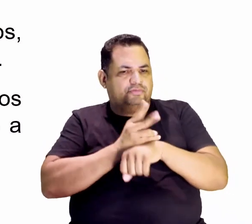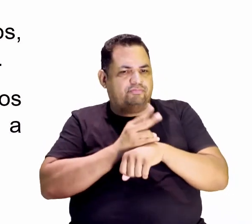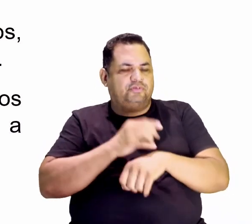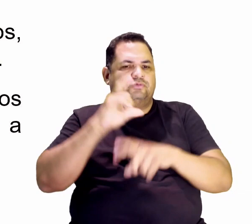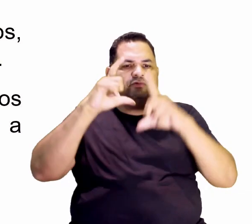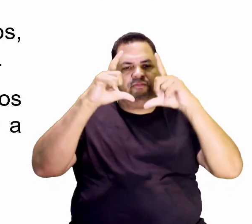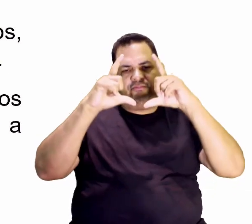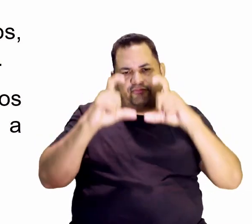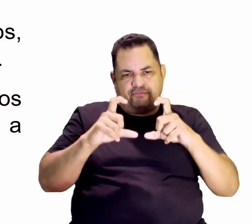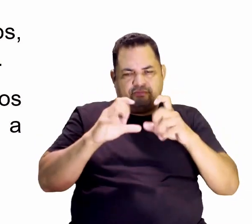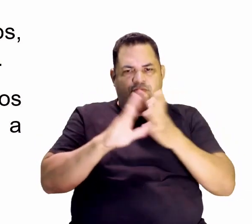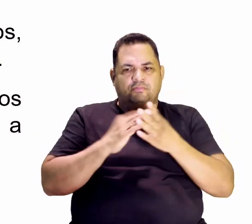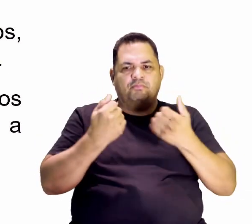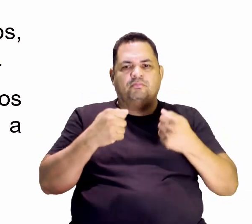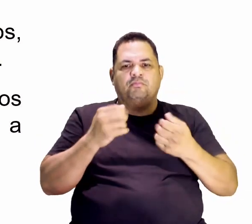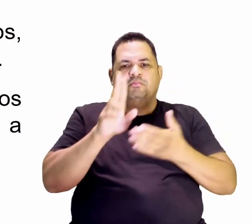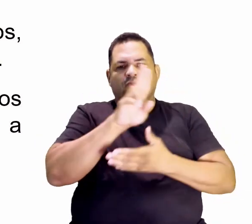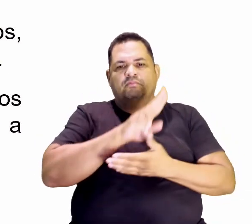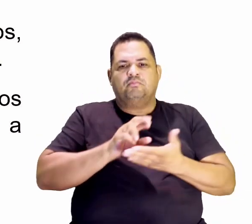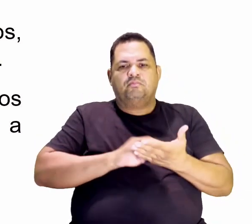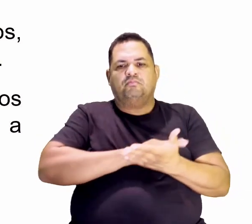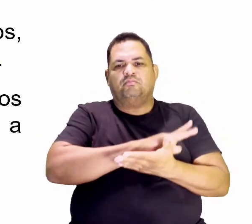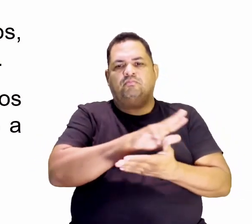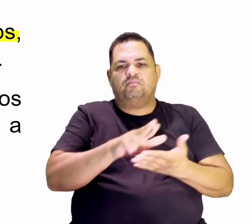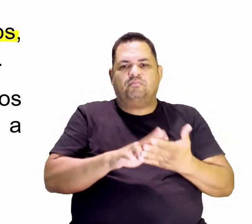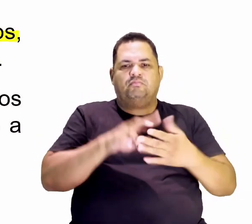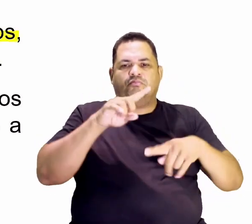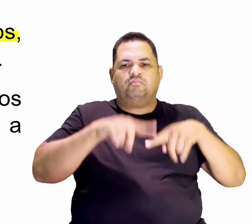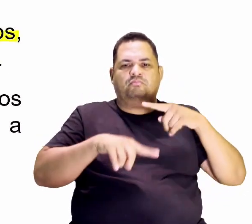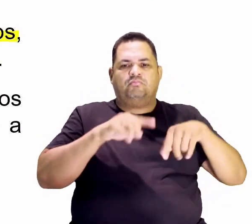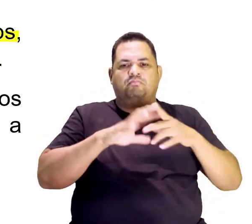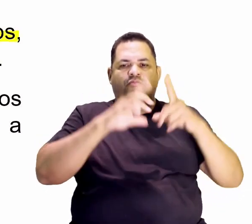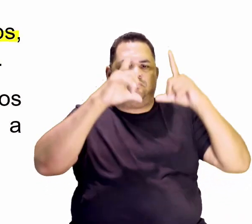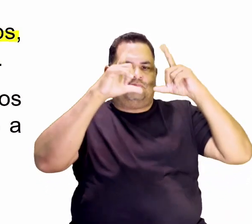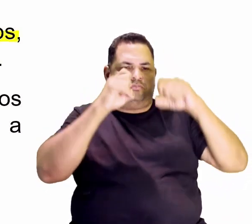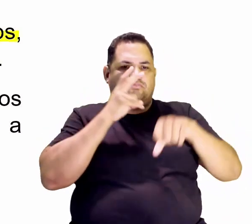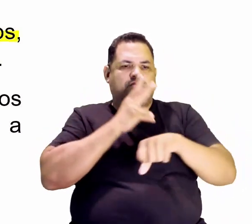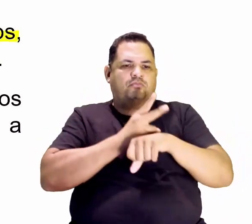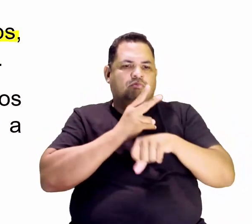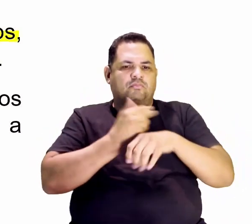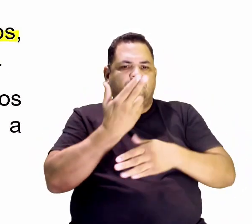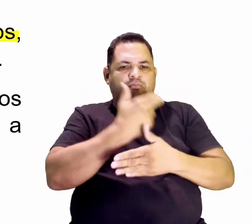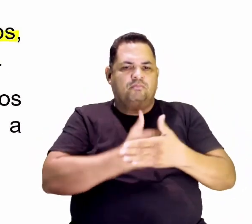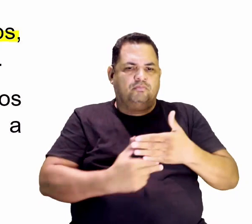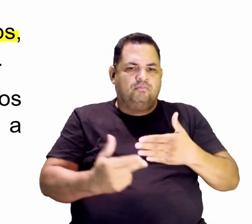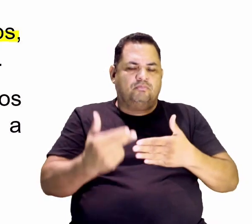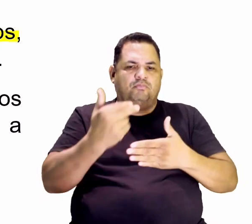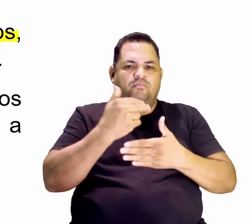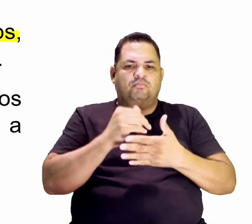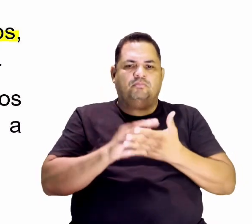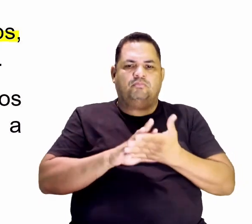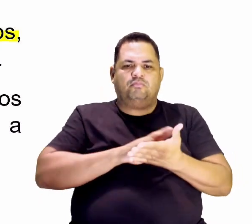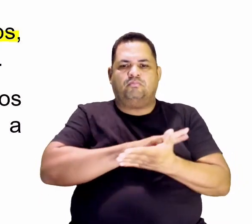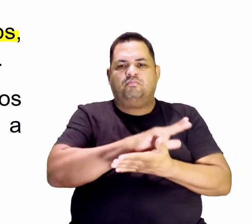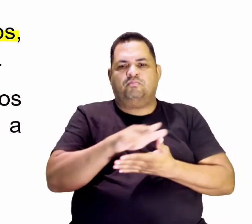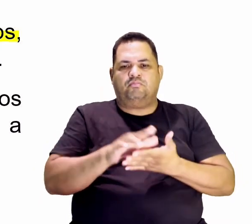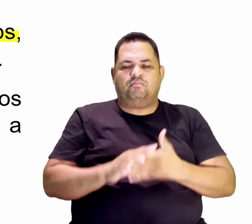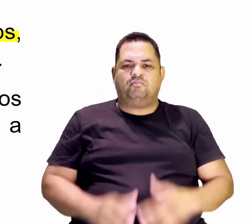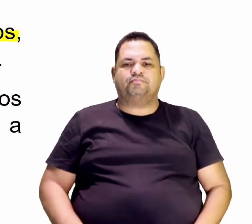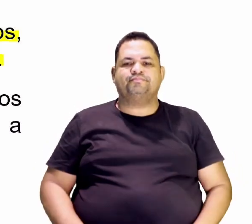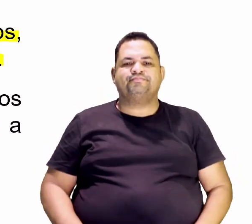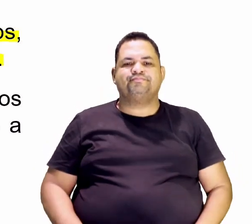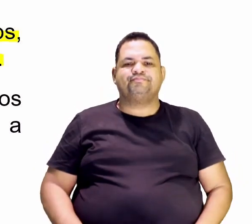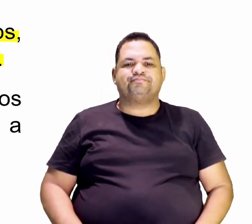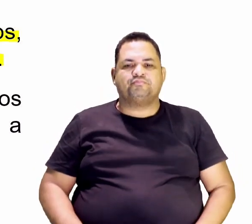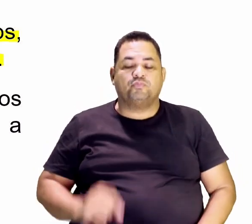você pode se utilizar das mais diversas ferramentas, como fotos, vídeos, desenhos, caricaturas, tá? Das